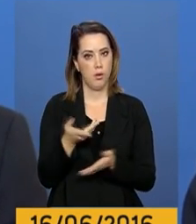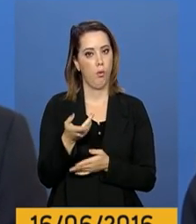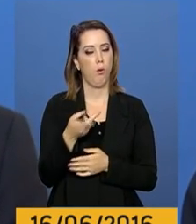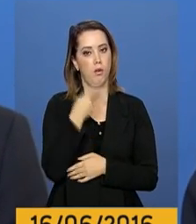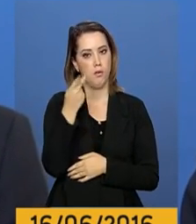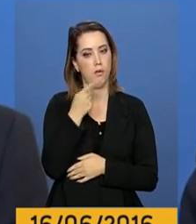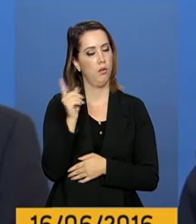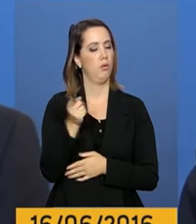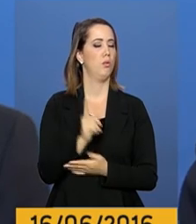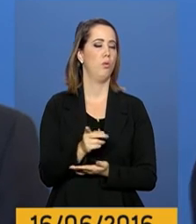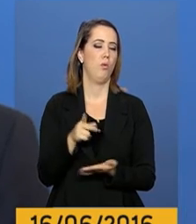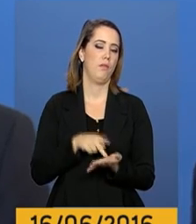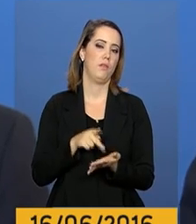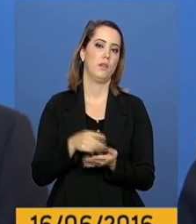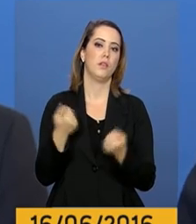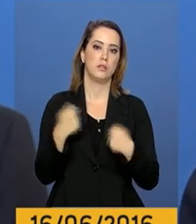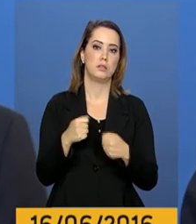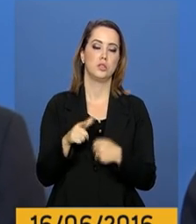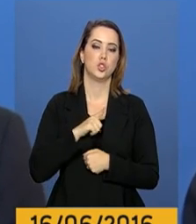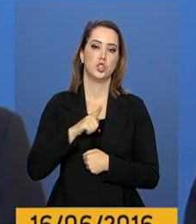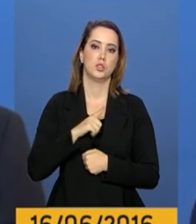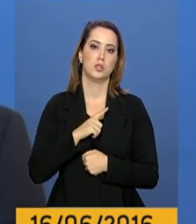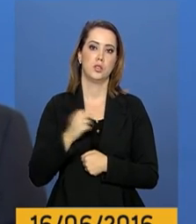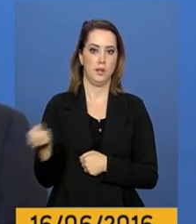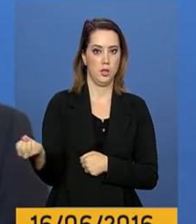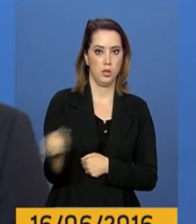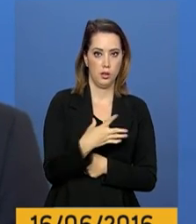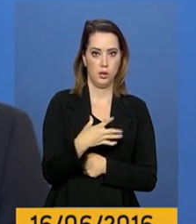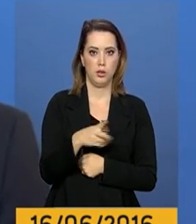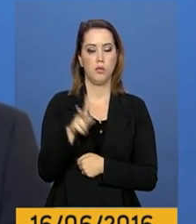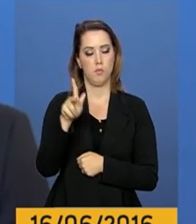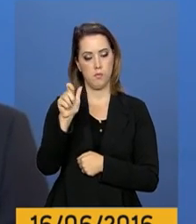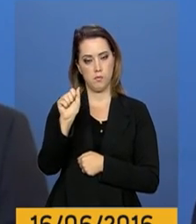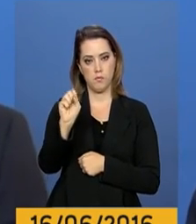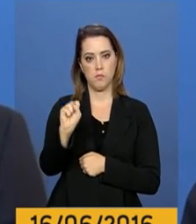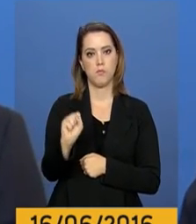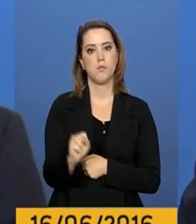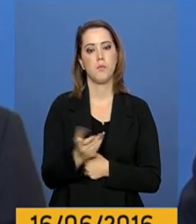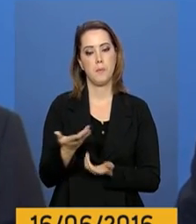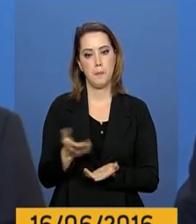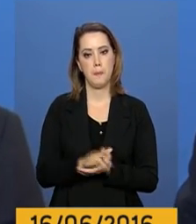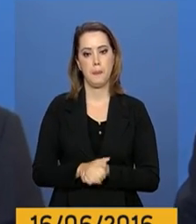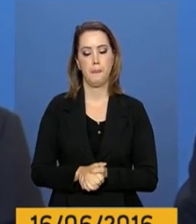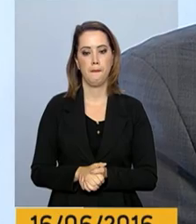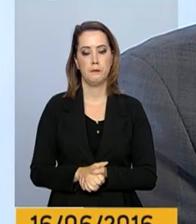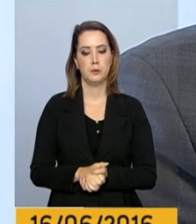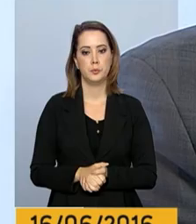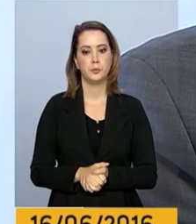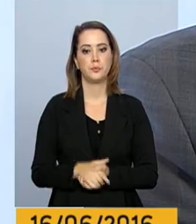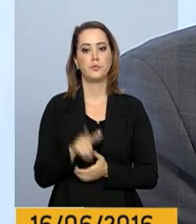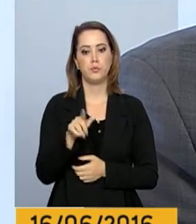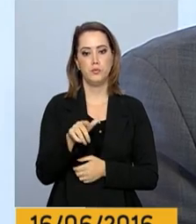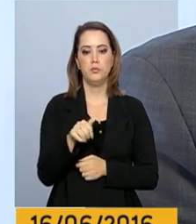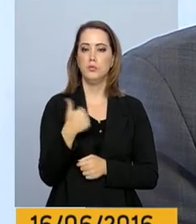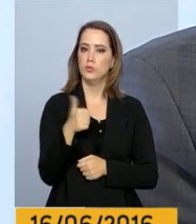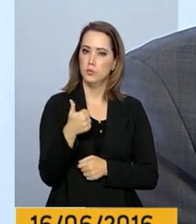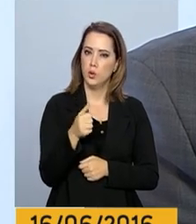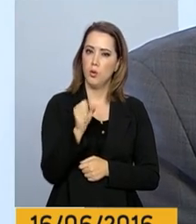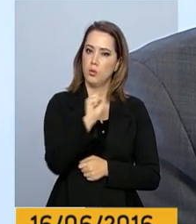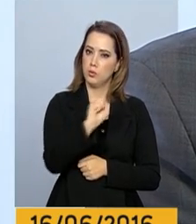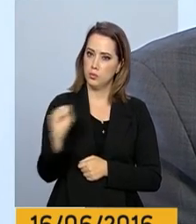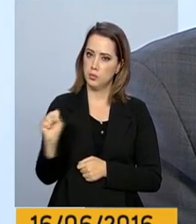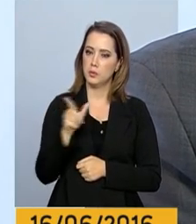de hoje, do novo edital, que foi assinado, inclusive, com a presença do presidente Temer. No primeiro semestre, houve